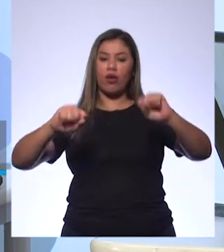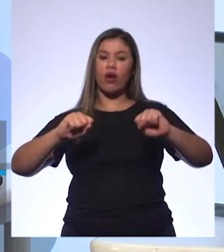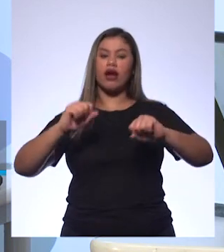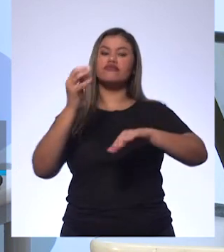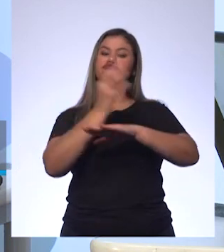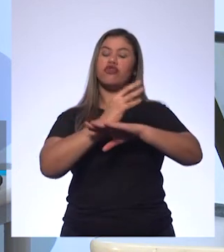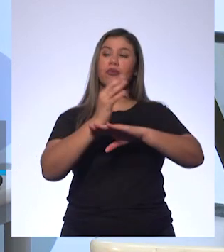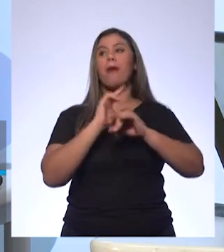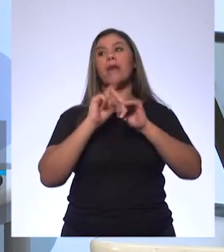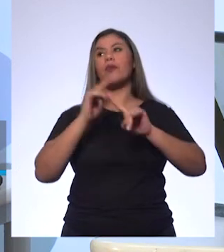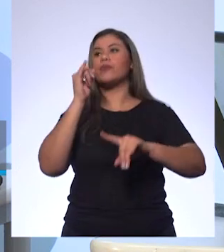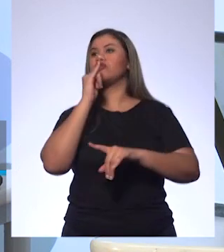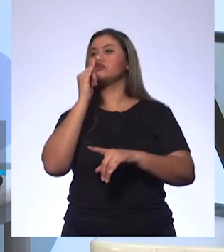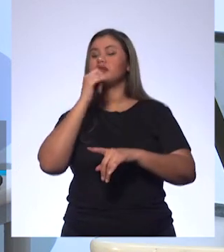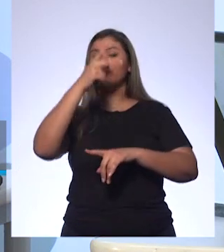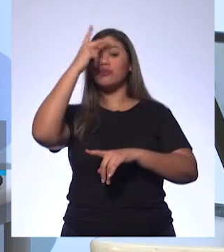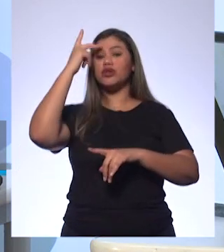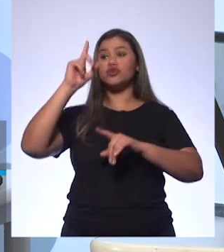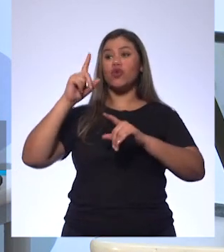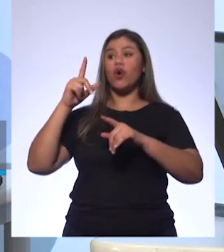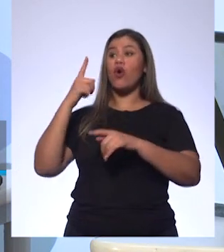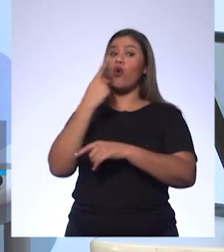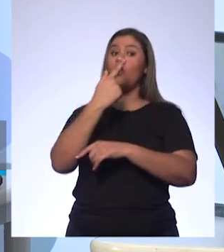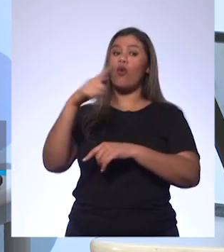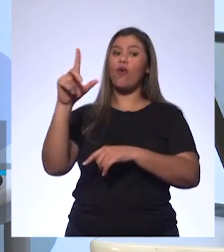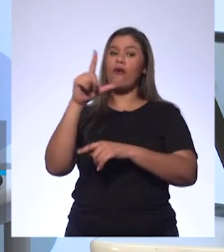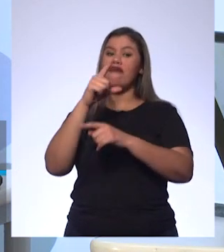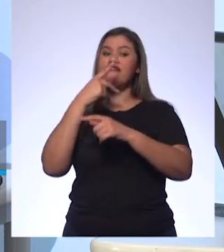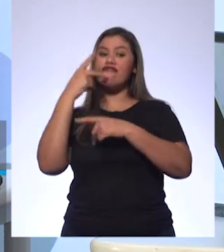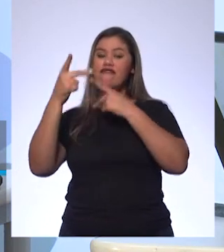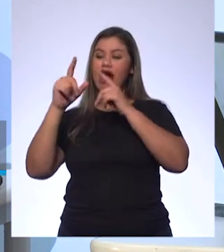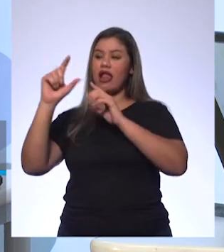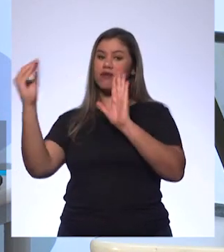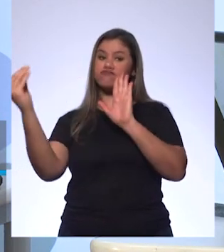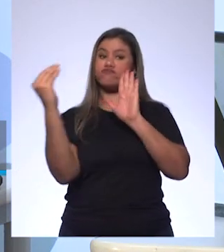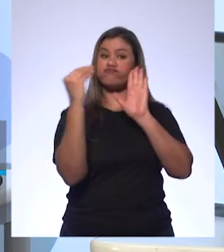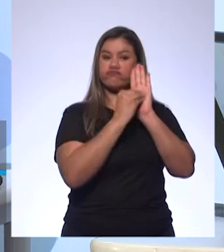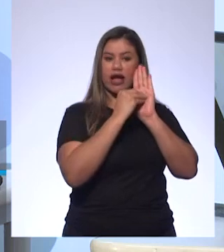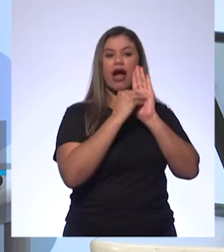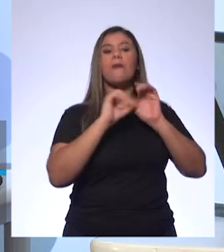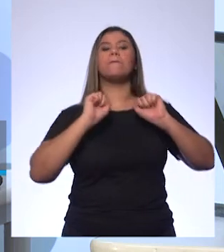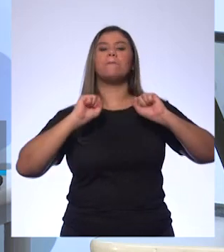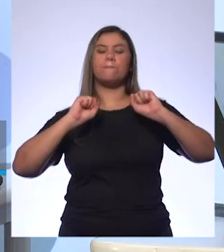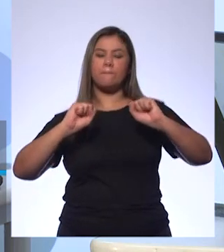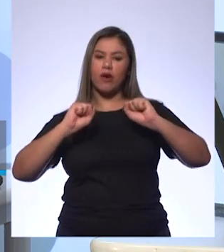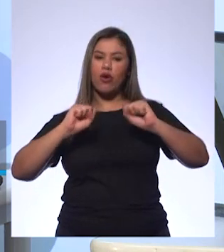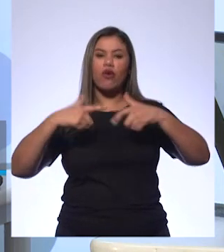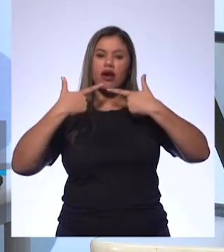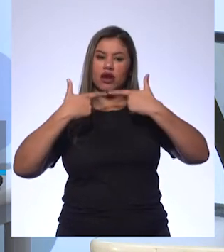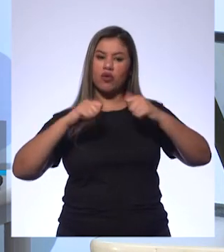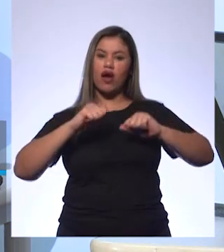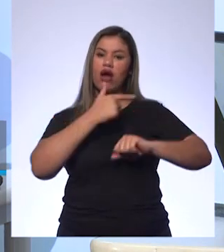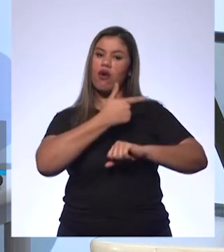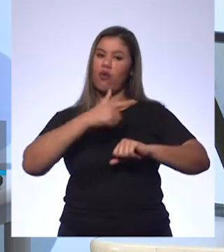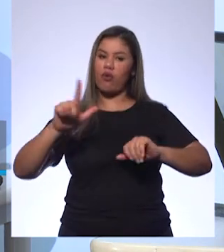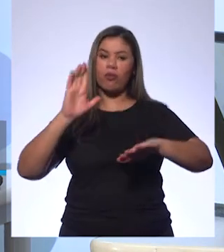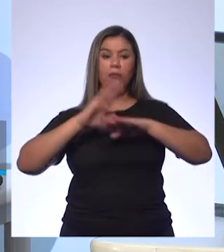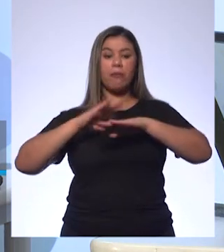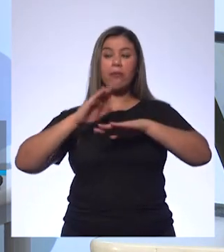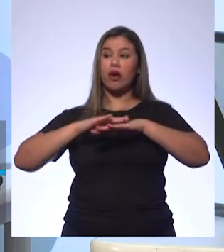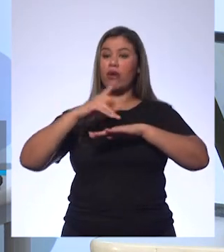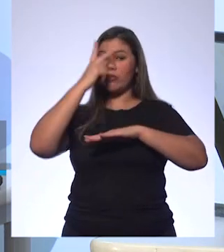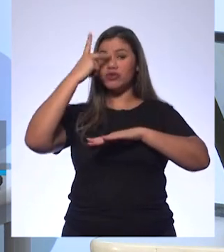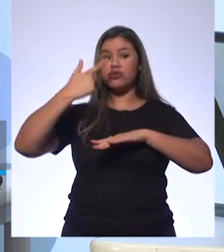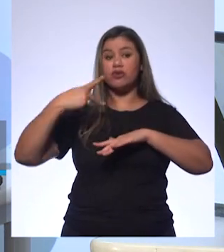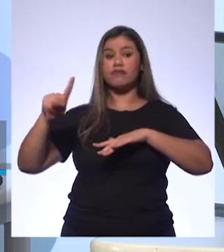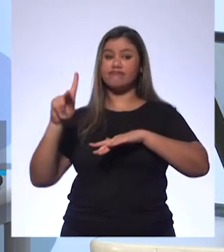tente colocar uma citação direta, fala de alguém numa reportagem, por exemplo, e aí, sim, essa pessoa queira escrever da forma com que o